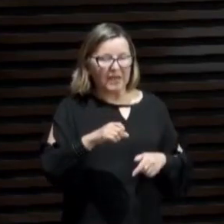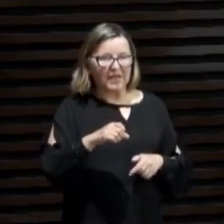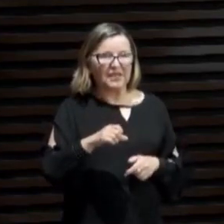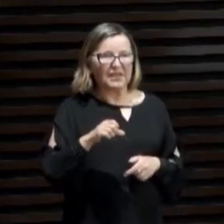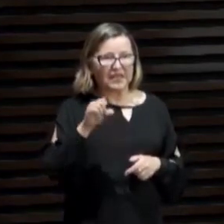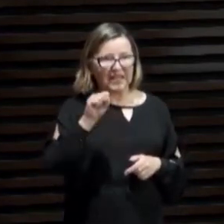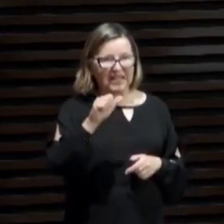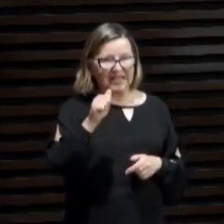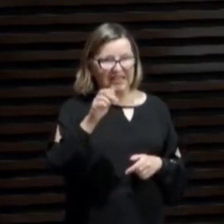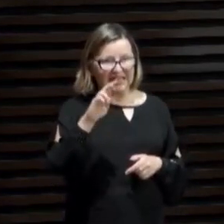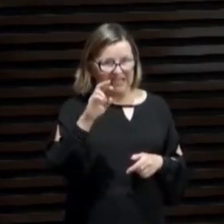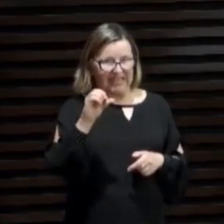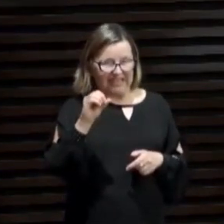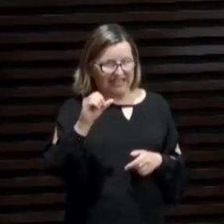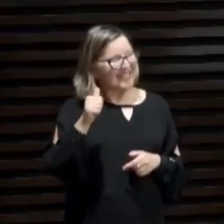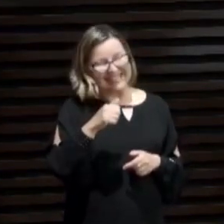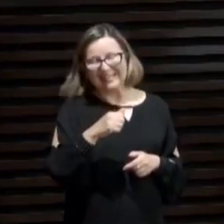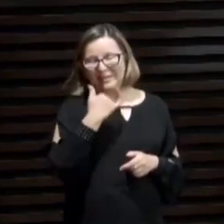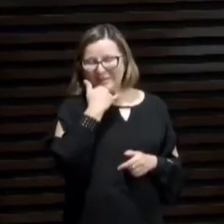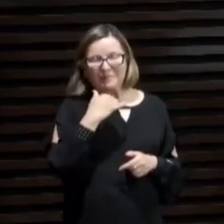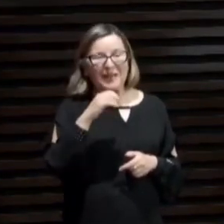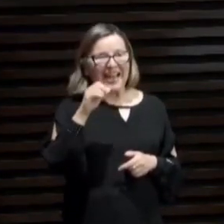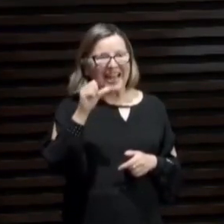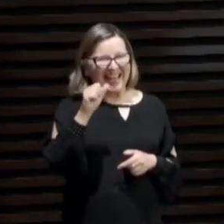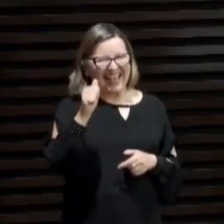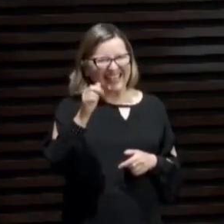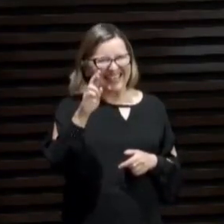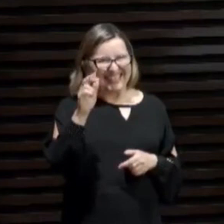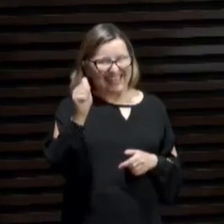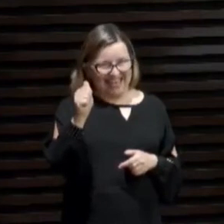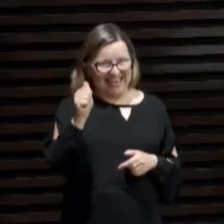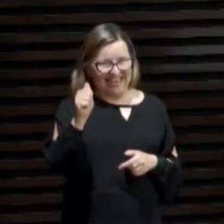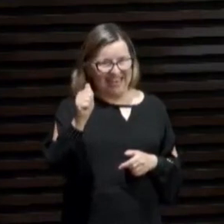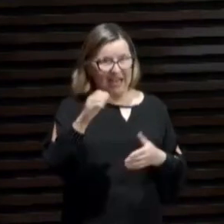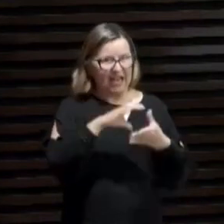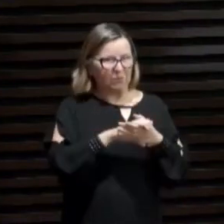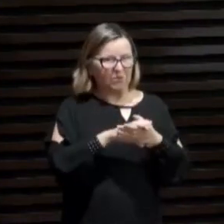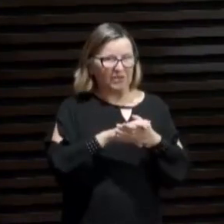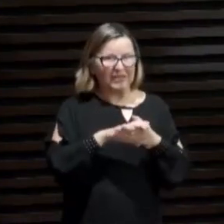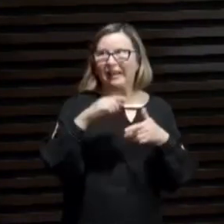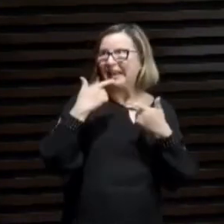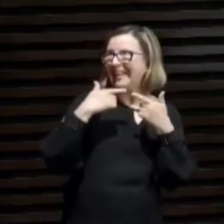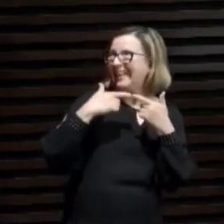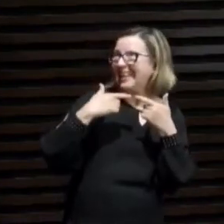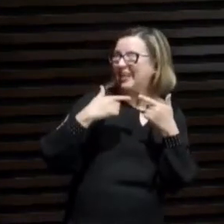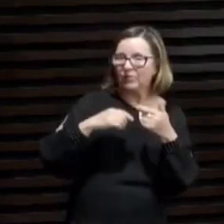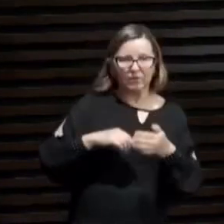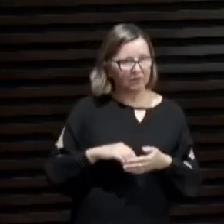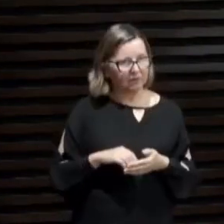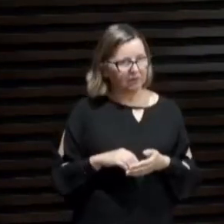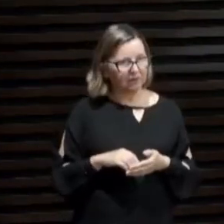para o Senhor a coisa demasiadamente difícil? Daqui 1 ano, neste mesmo tempo, voltarei a ti e Sara terá um